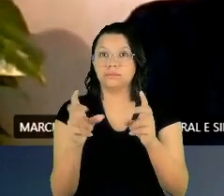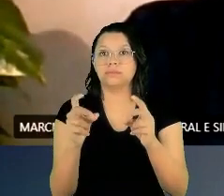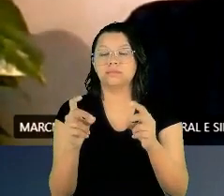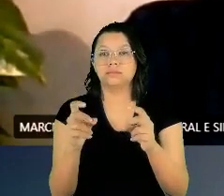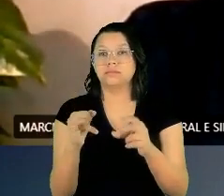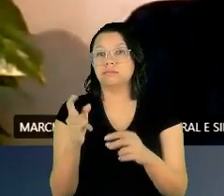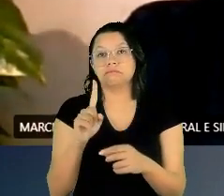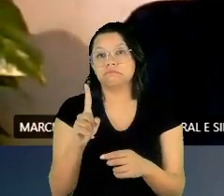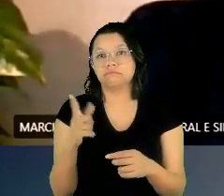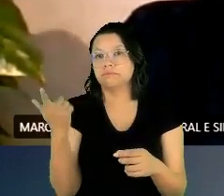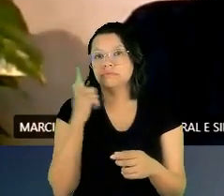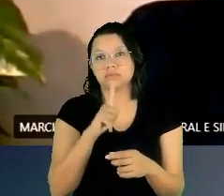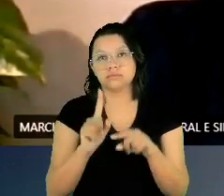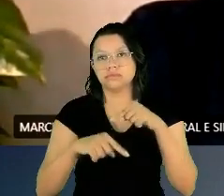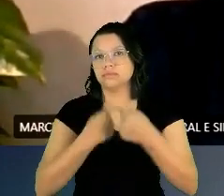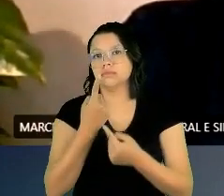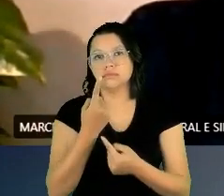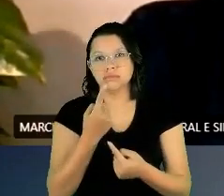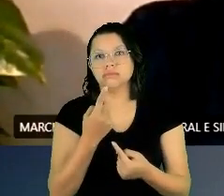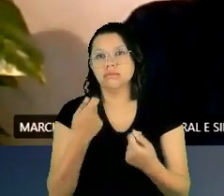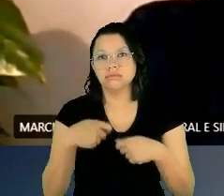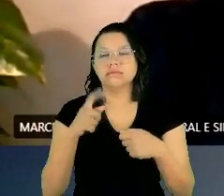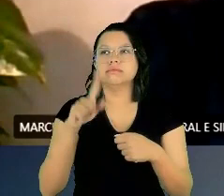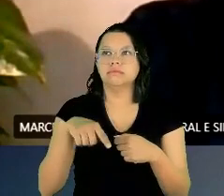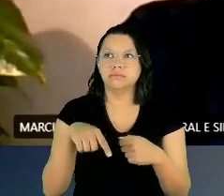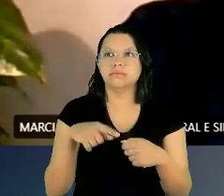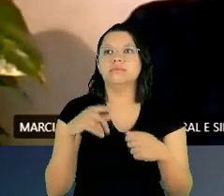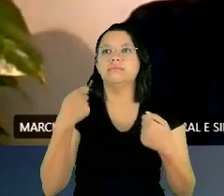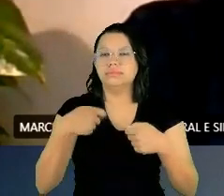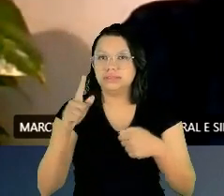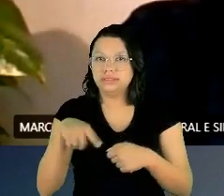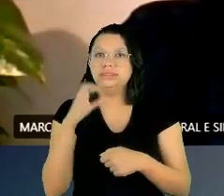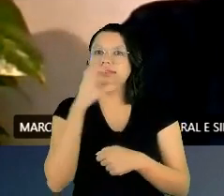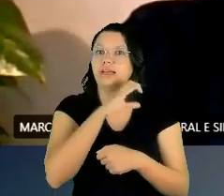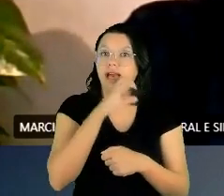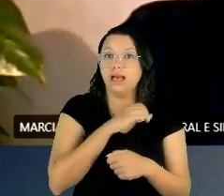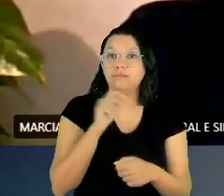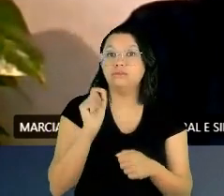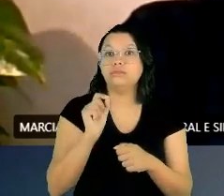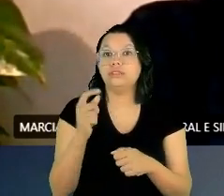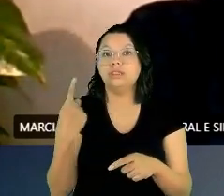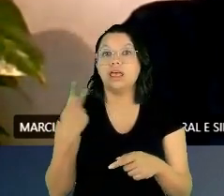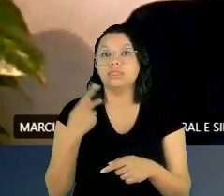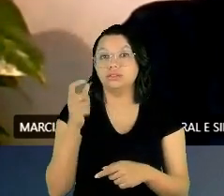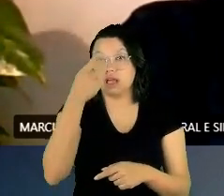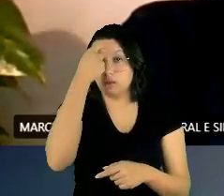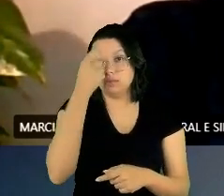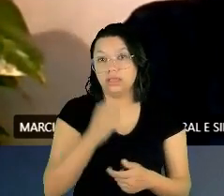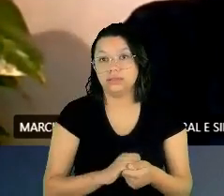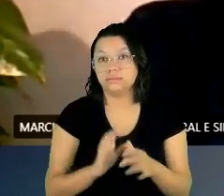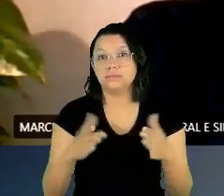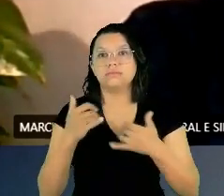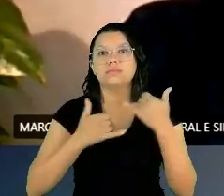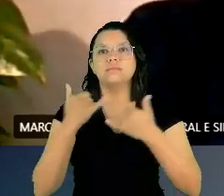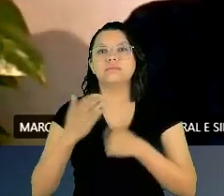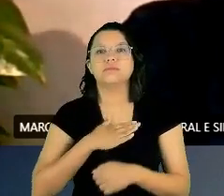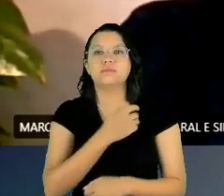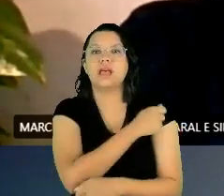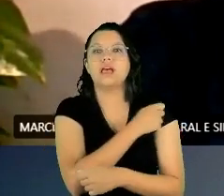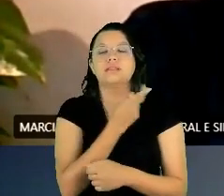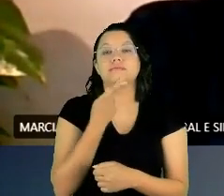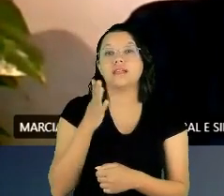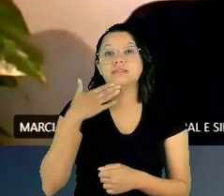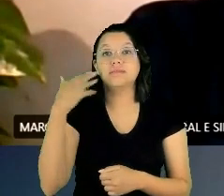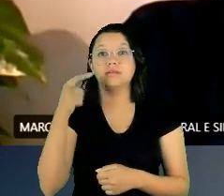serem automatizados, senão a gente não conseguiria sobreviver, teria que ser um processo mais rápido do que a nossa consciência. Como eu brinco com